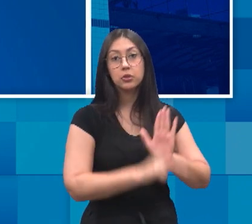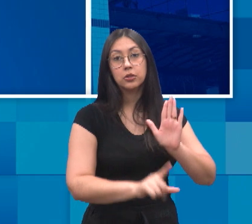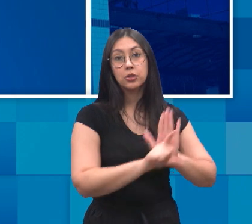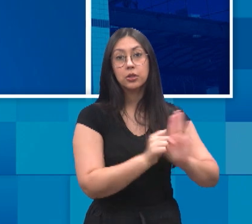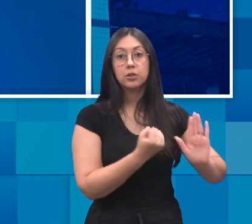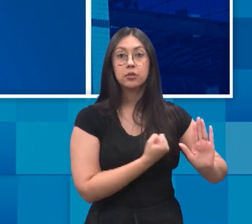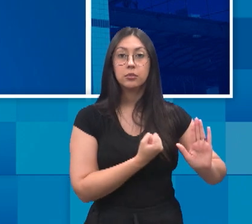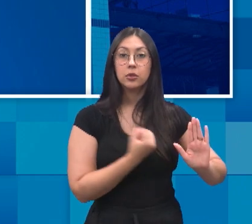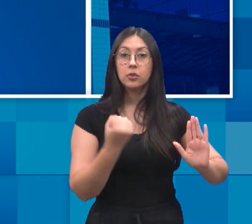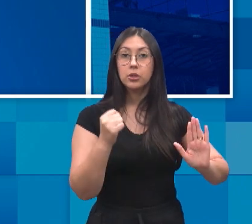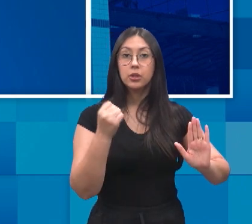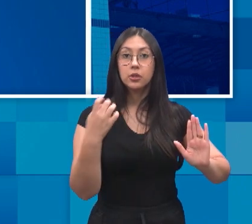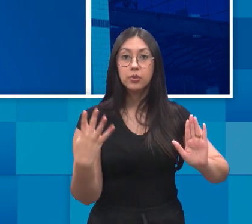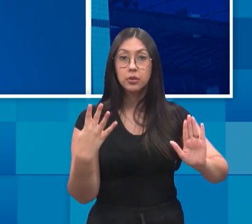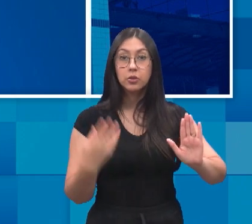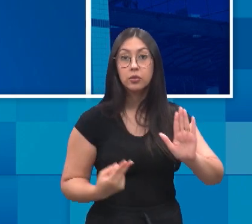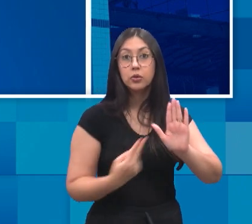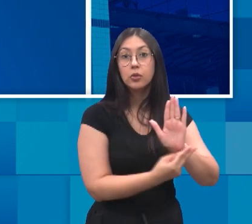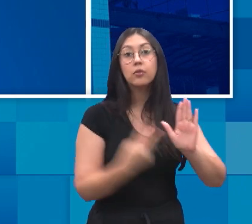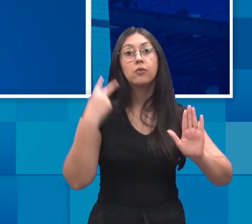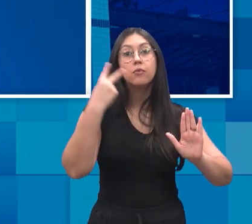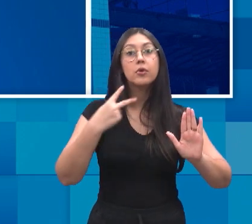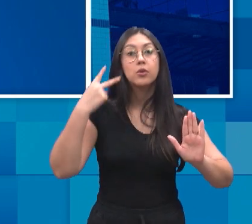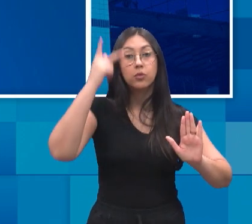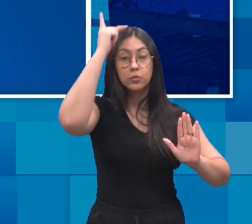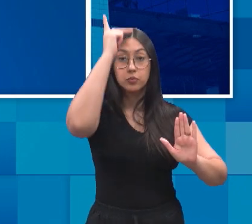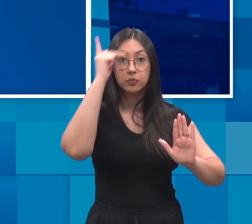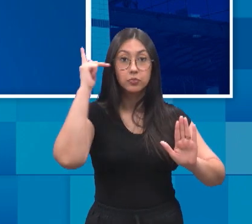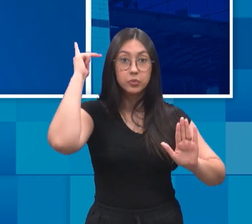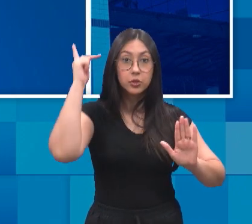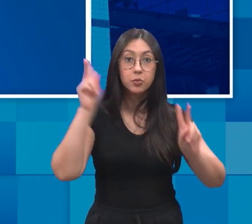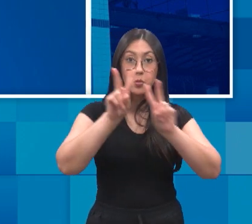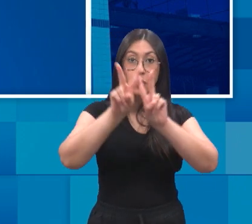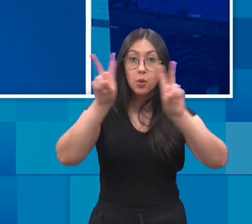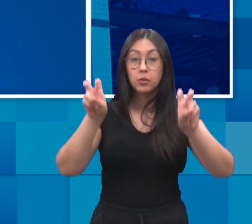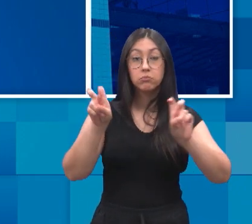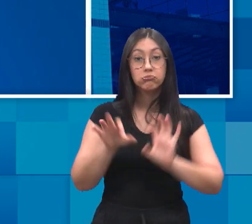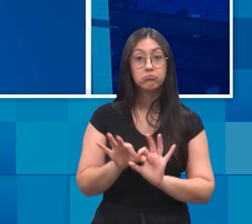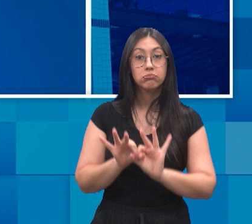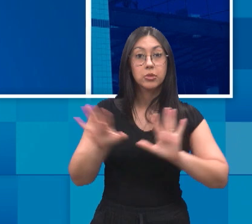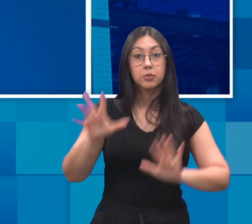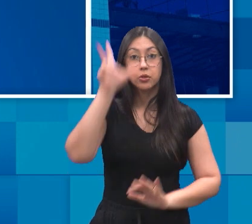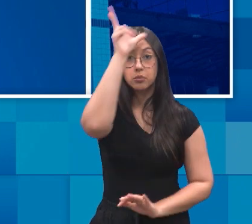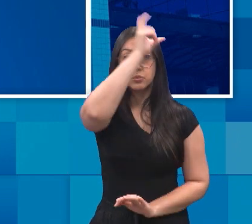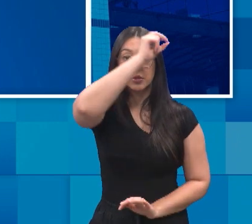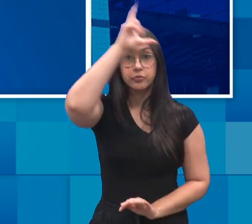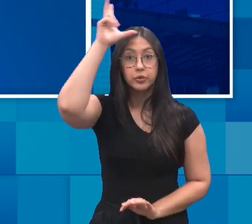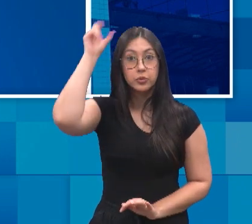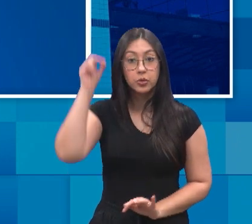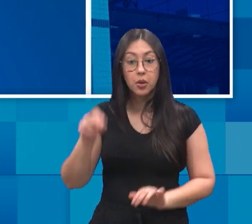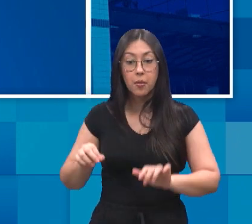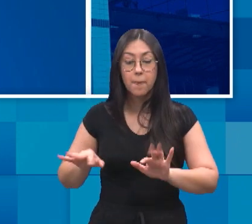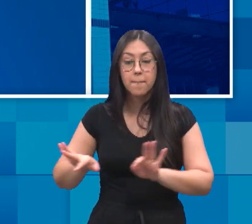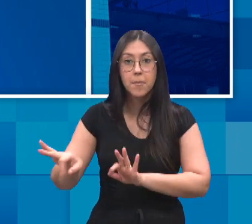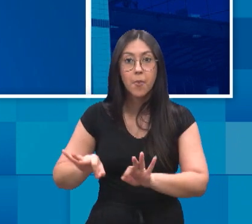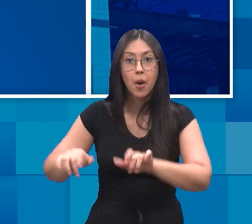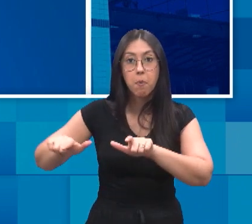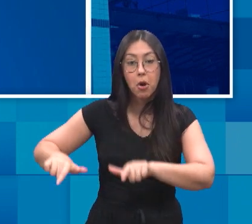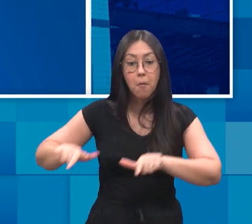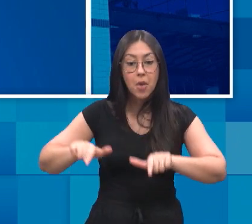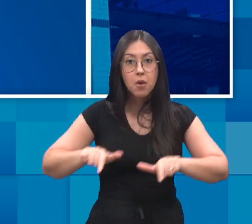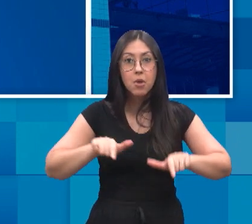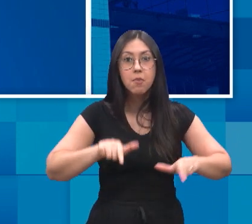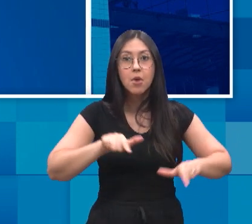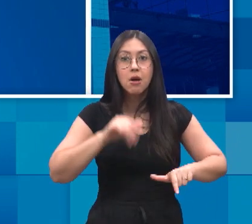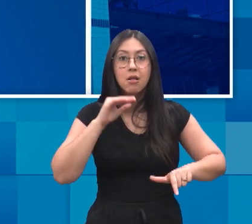84/2025, autoria vereador Fernando Petiti. Autoriza o Poder Executivo a colocar piso atérmicos nas áreas